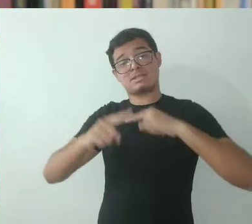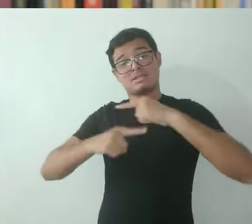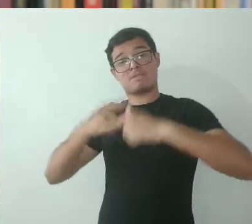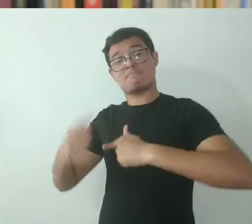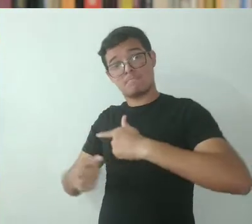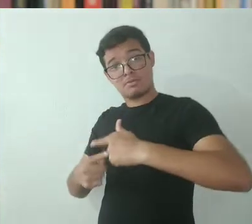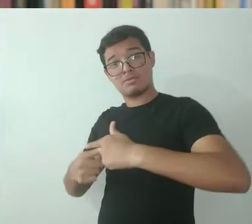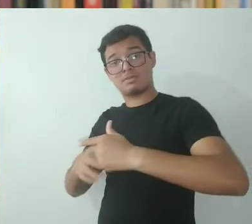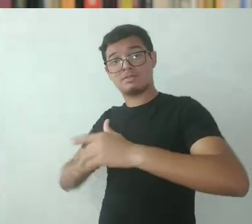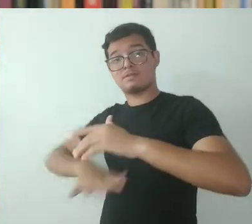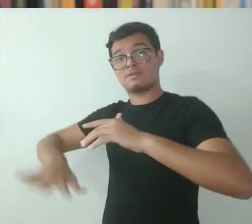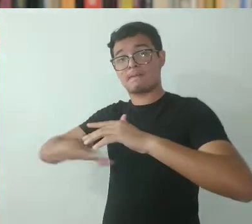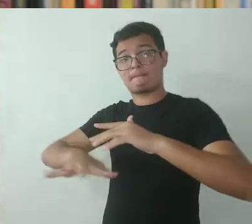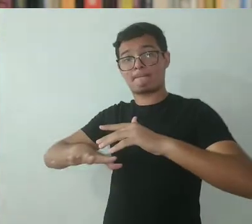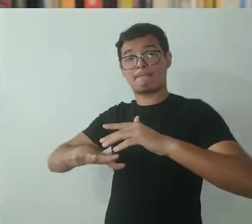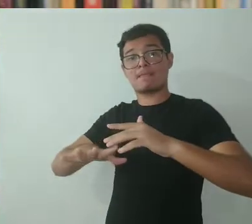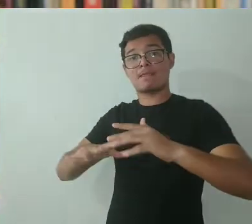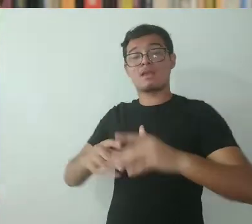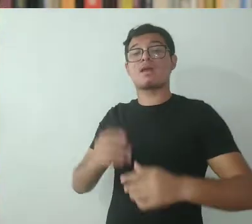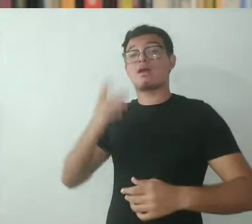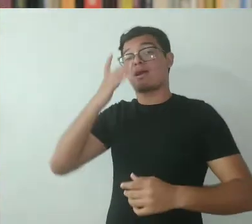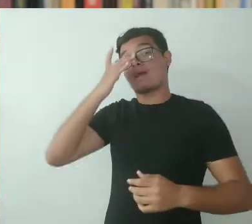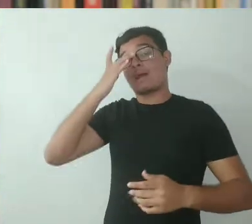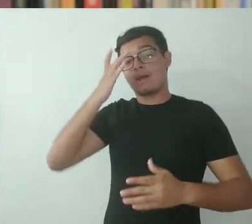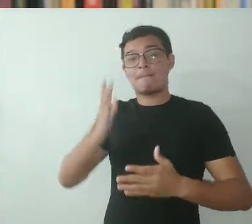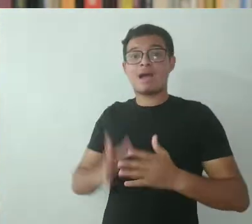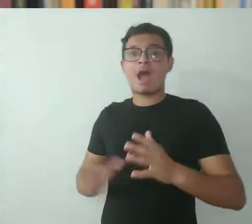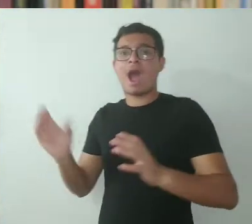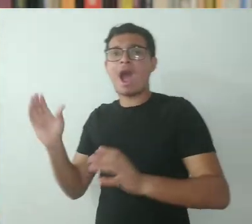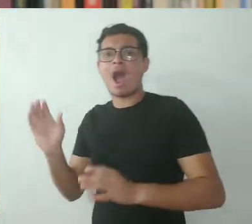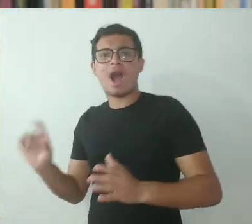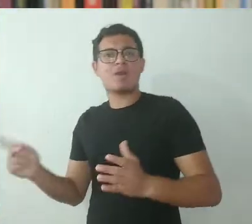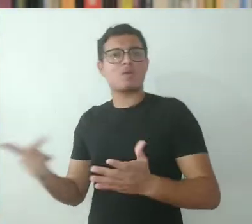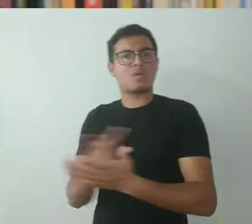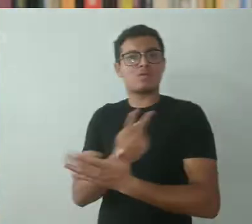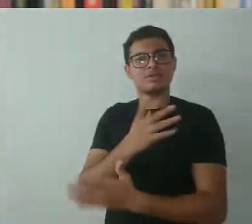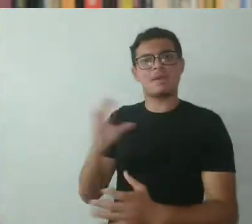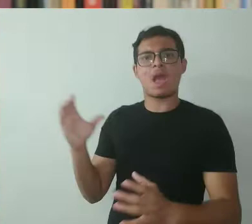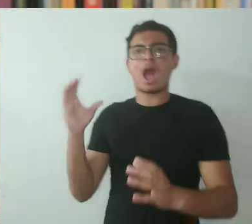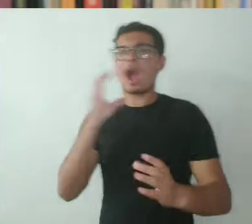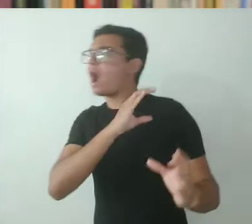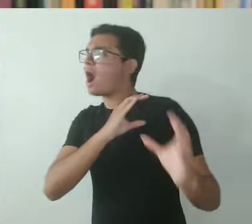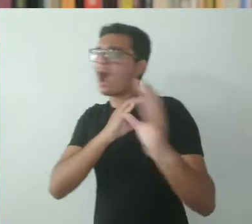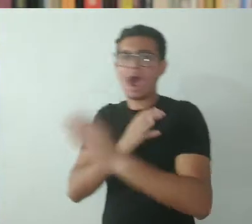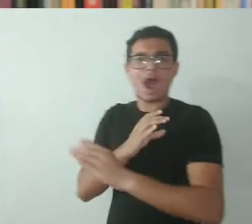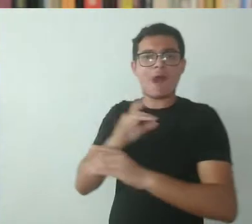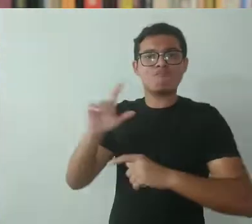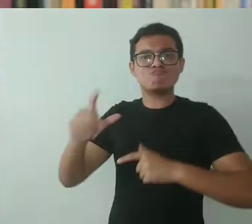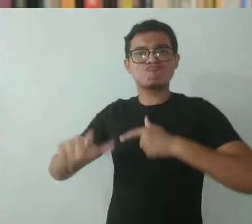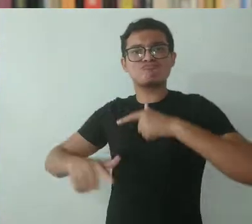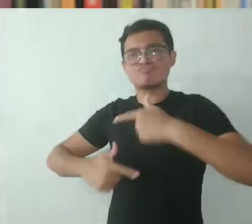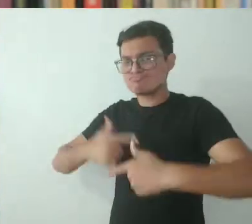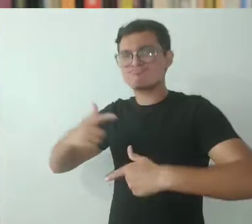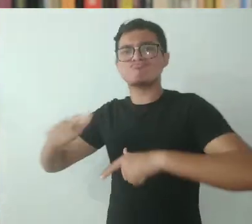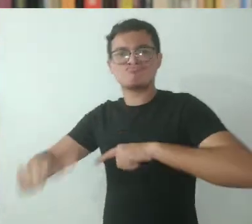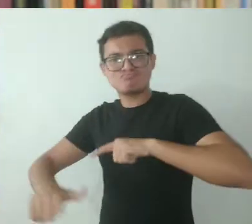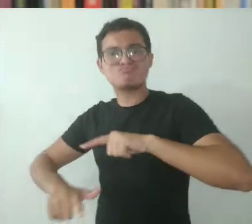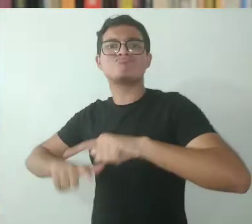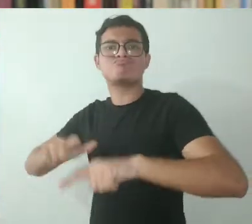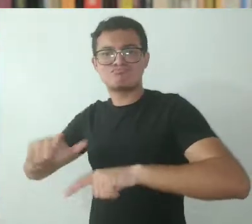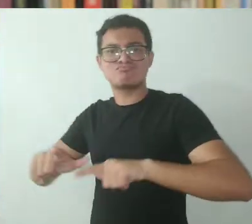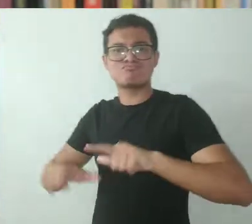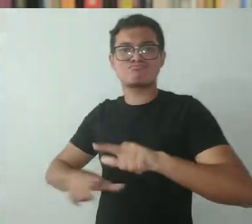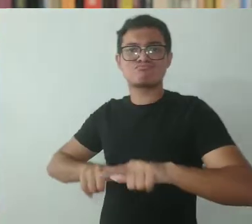Revolução Industrial, as coisas passaram a acontecer com uma velocidade muito intensa. Então,